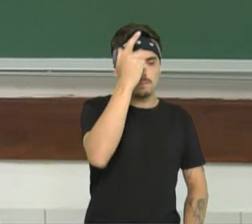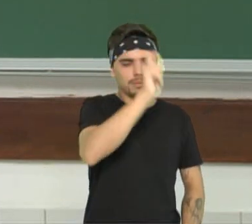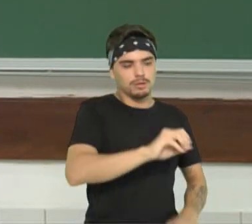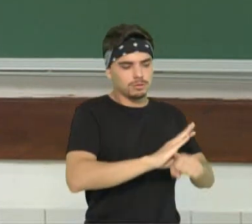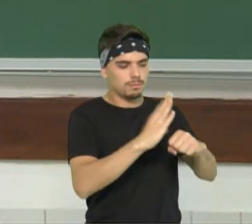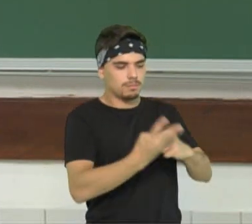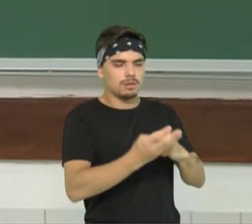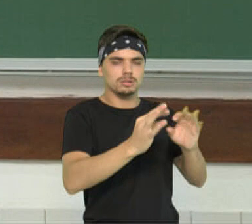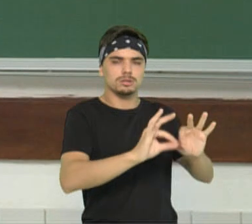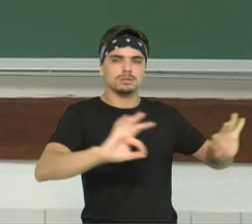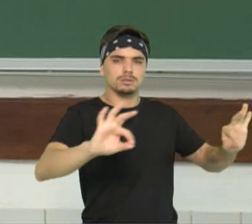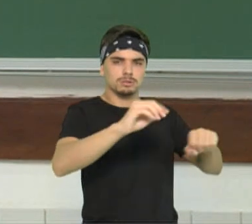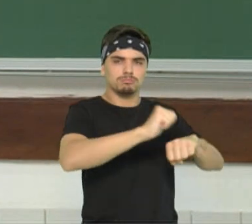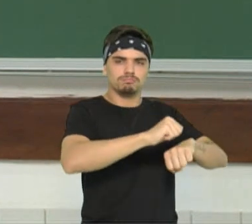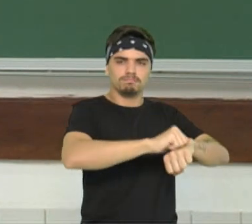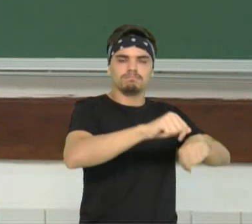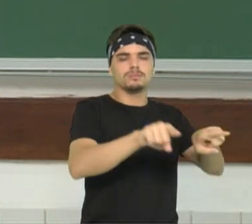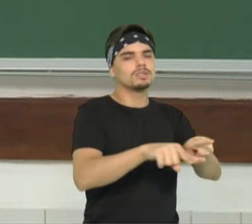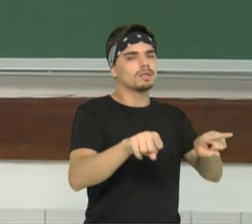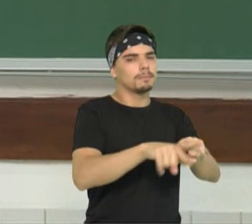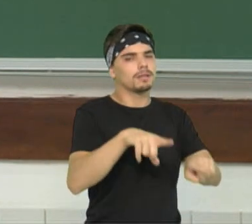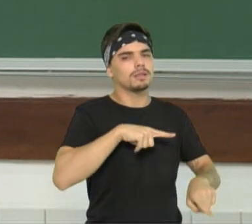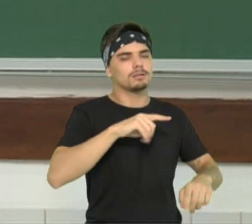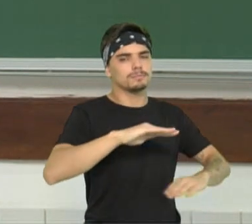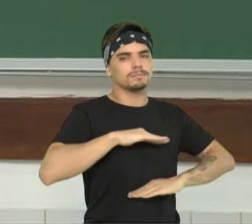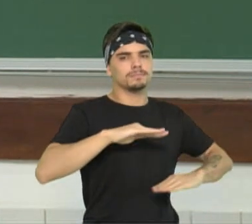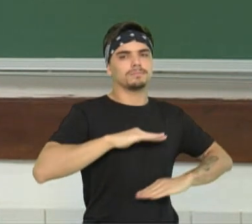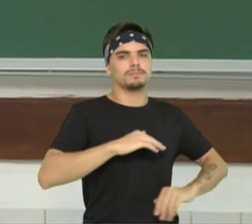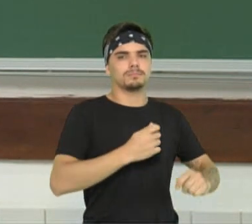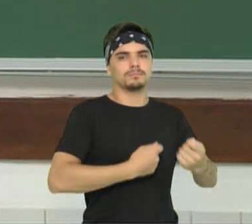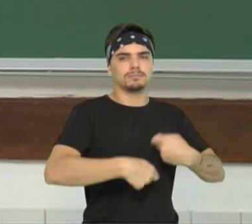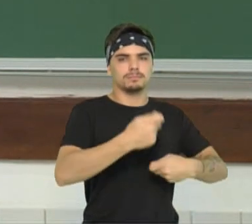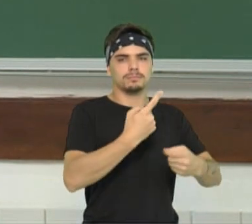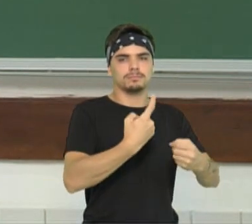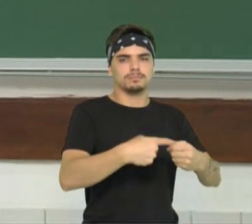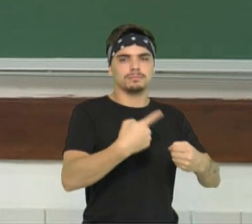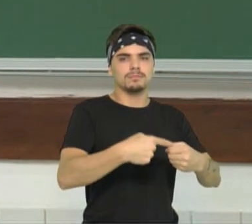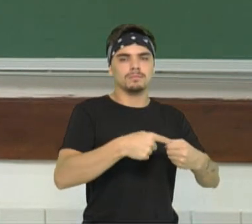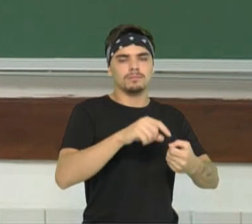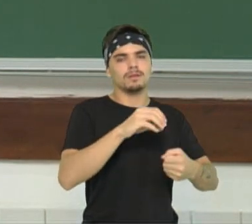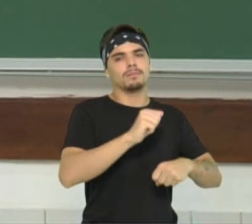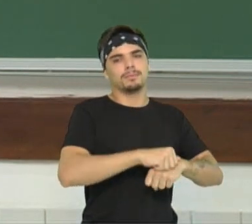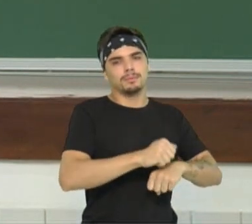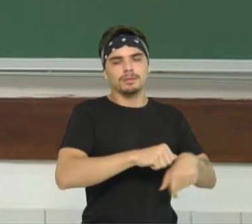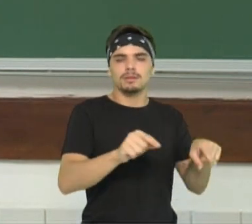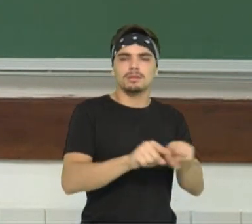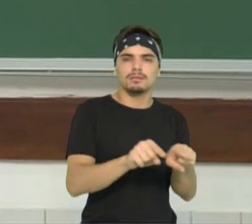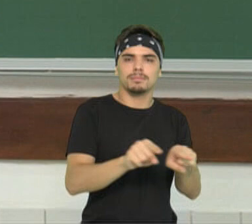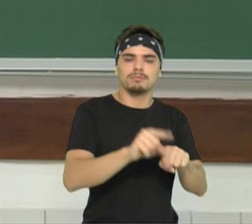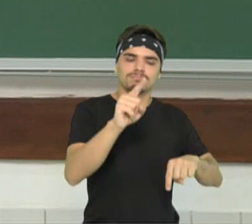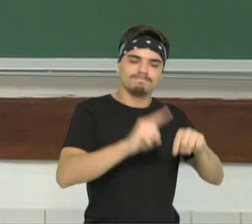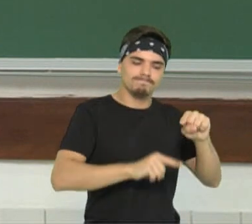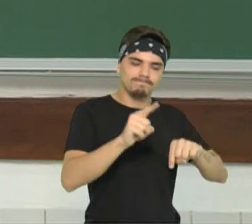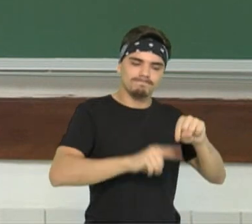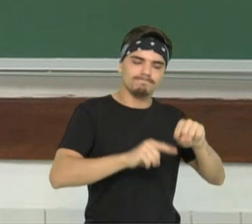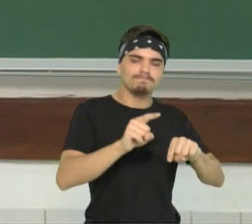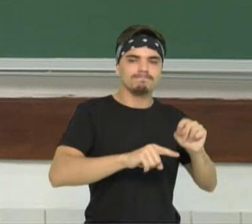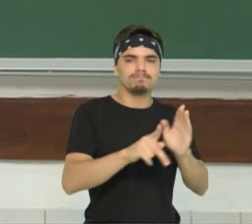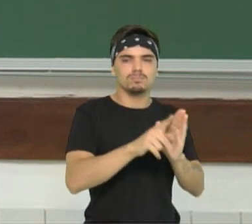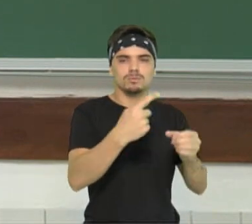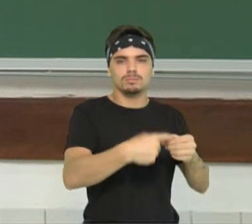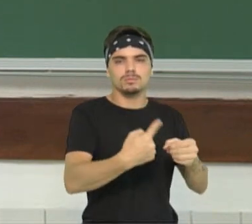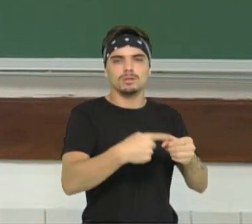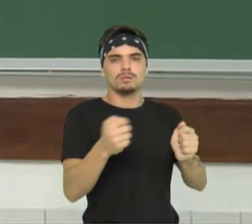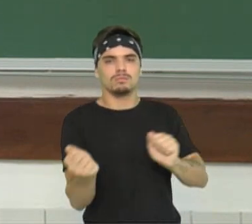bairros mais simples, com condições urbanas muito precárias, Os equipamentos urbanos muitas vezes